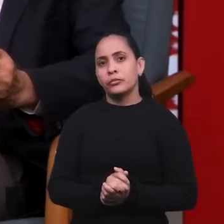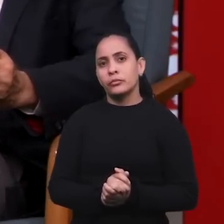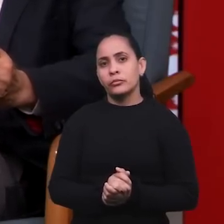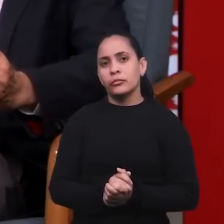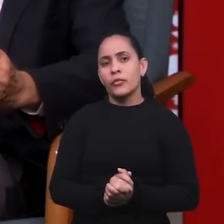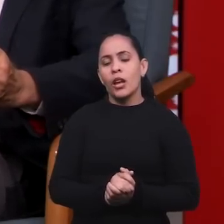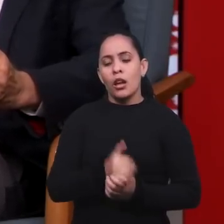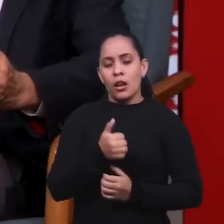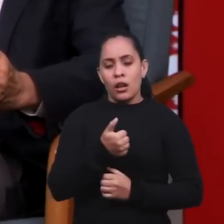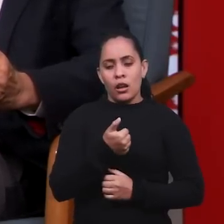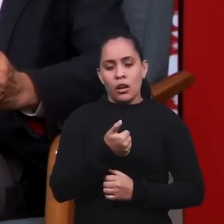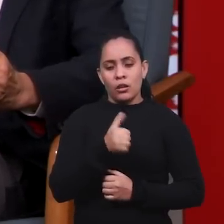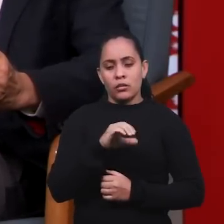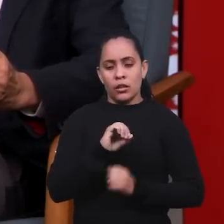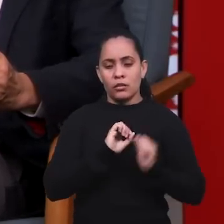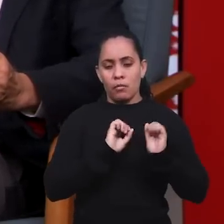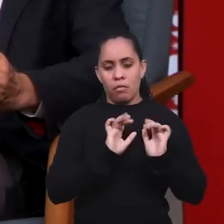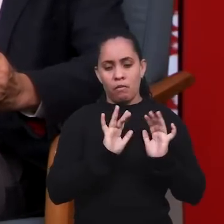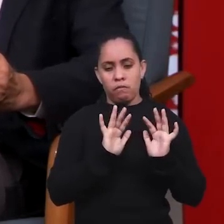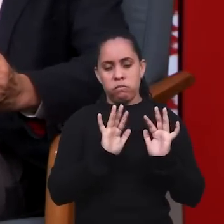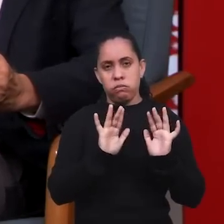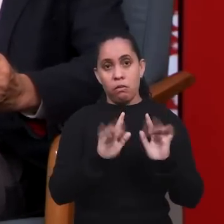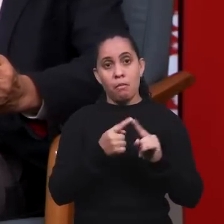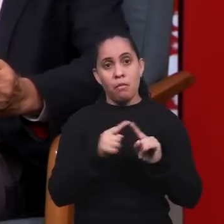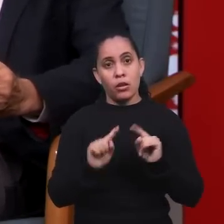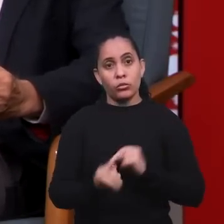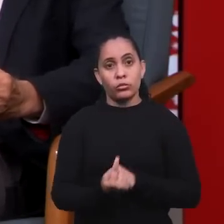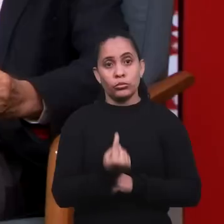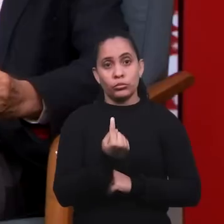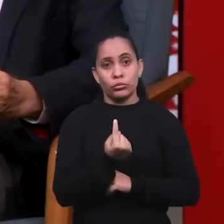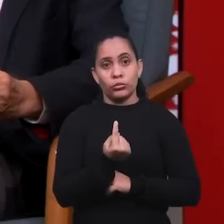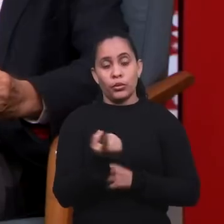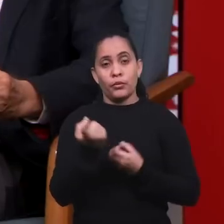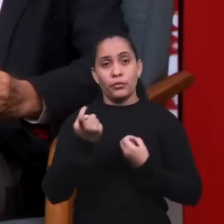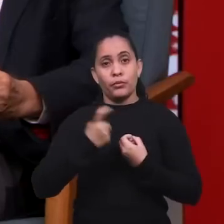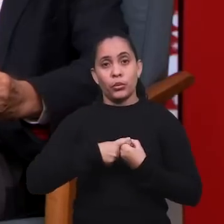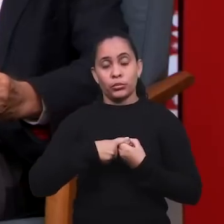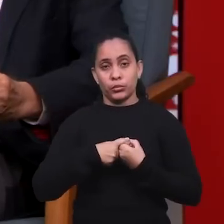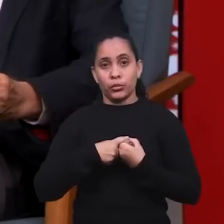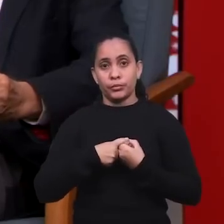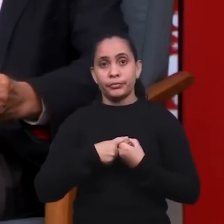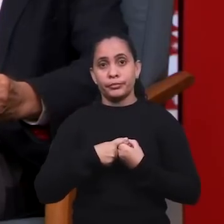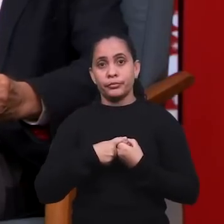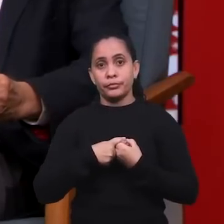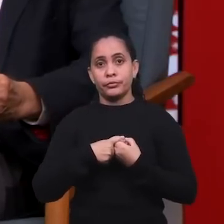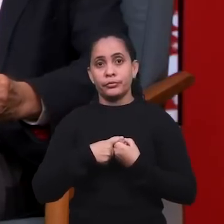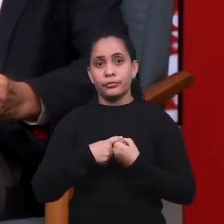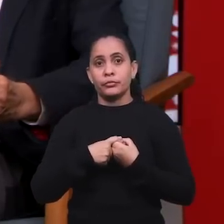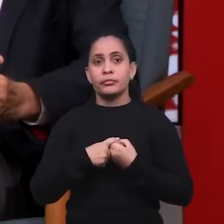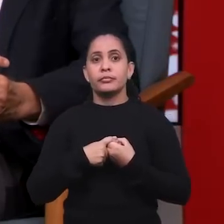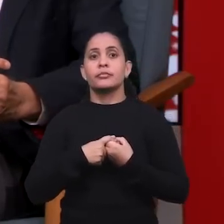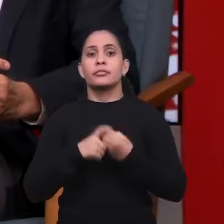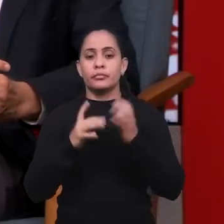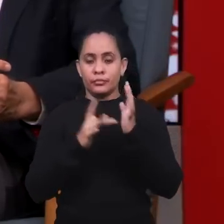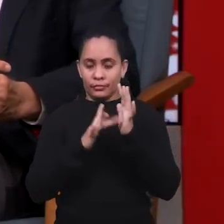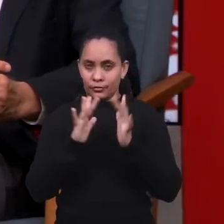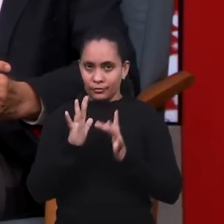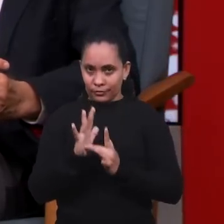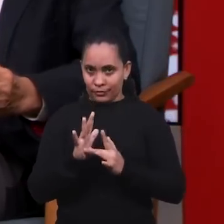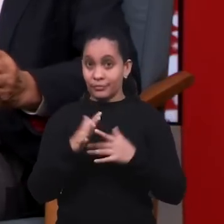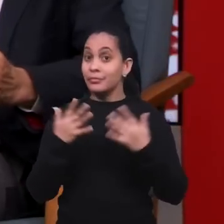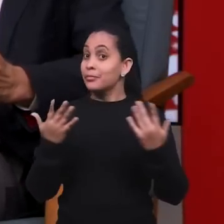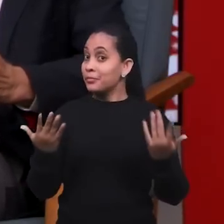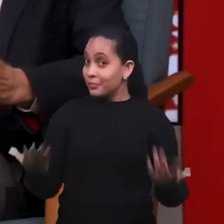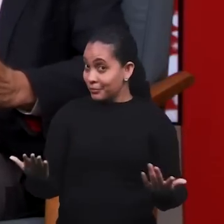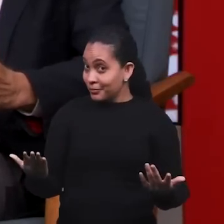seguinte: os 10 caminharam no caminho, mas um voltou para